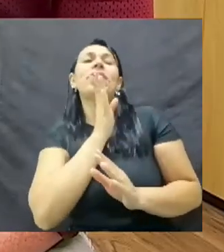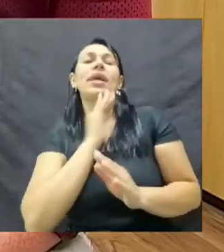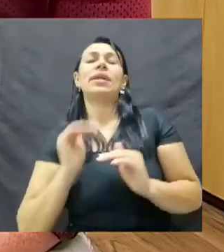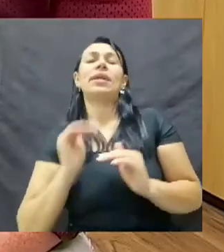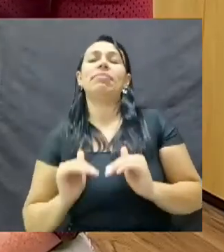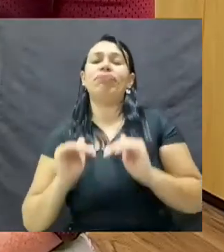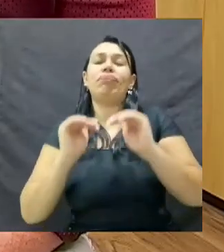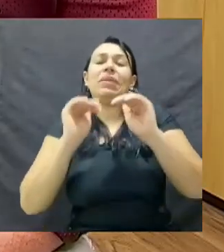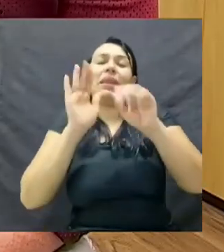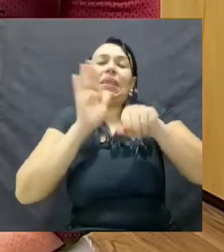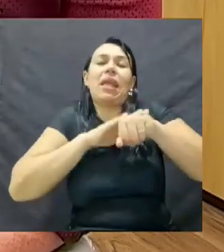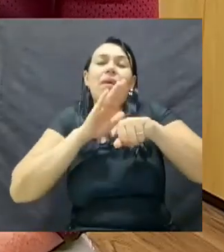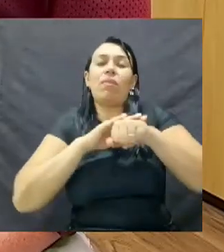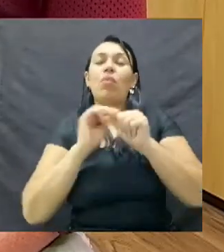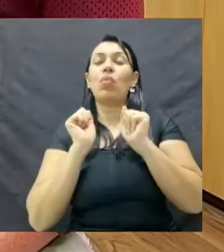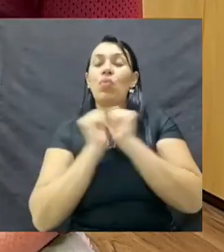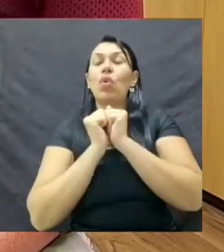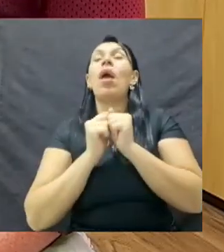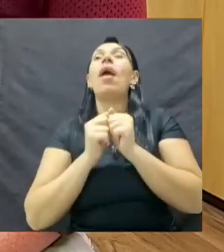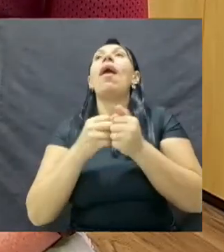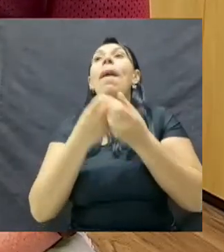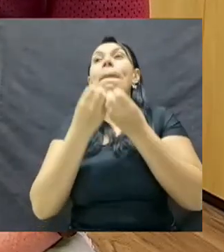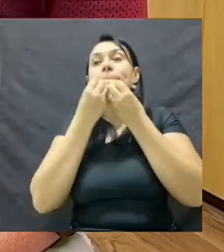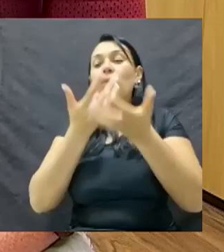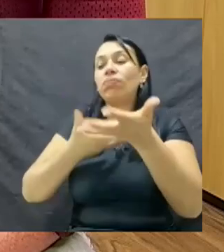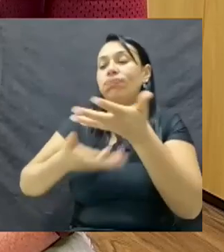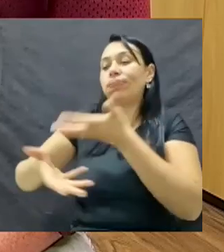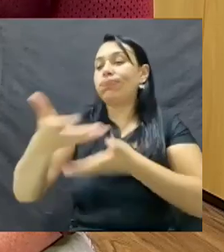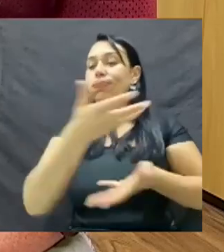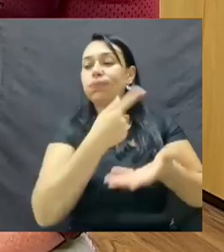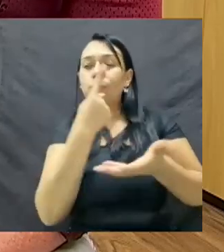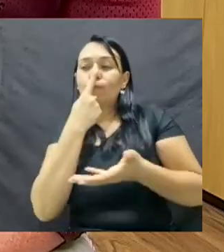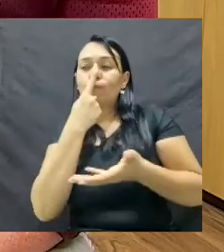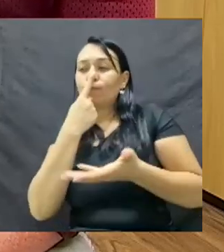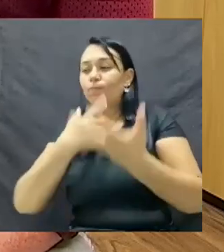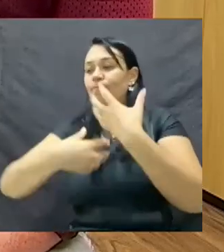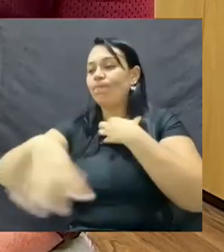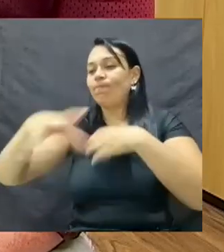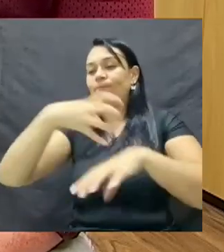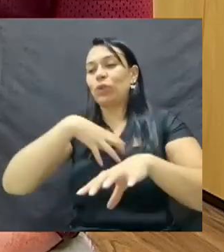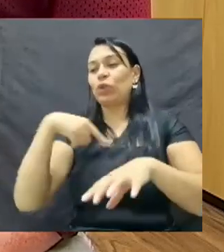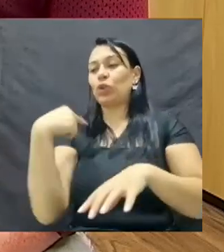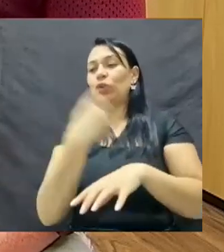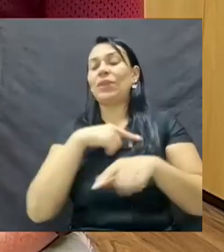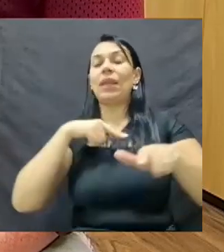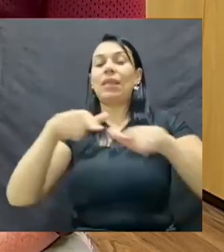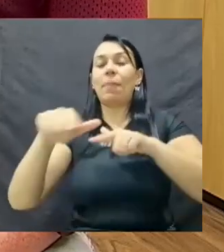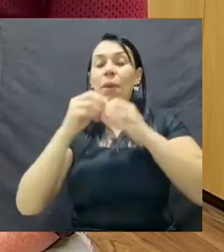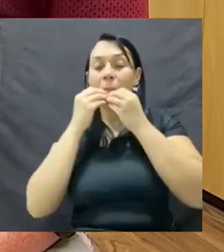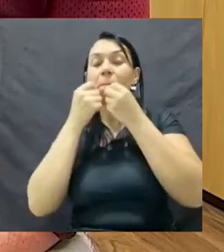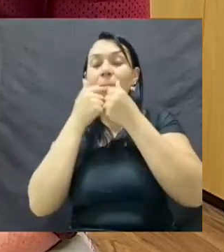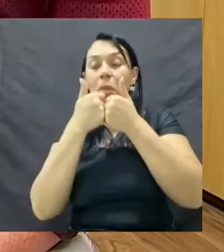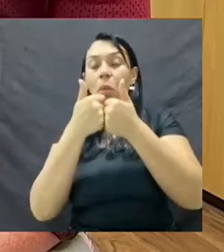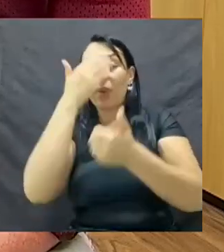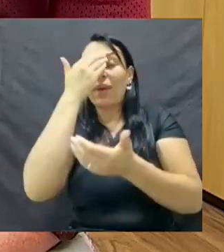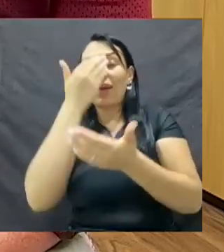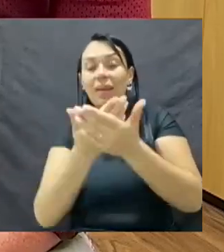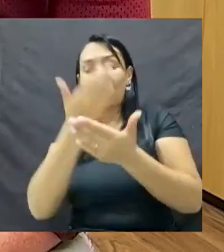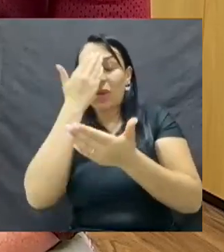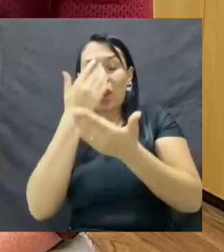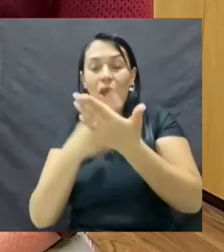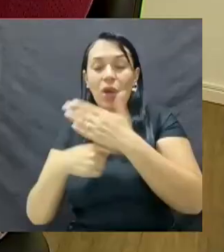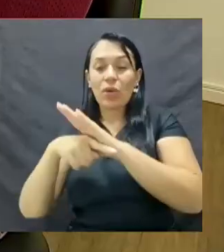entrosamento aqui, sabe? É bom pra gente, facilita o nosso trabalho demais. Eu acredito que auxilia muito a Câmara Municipal